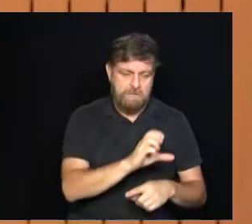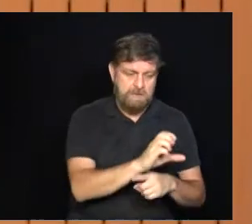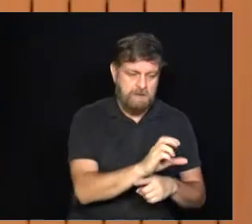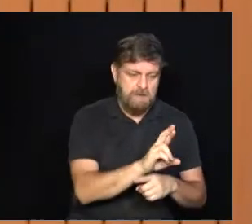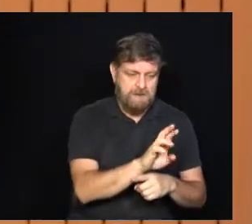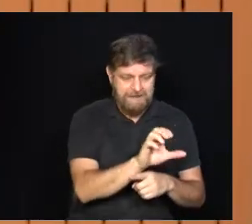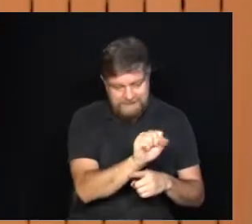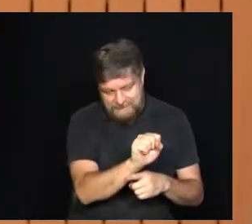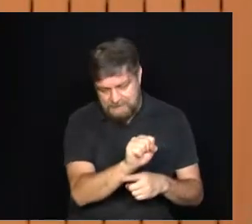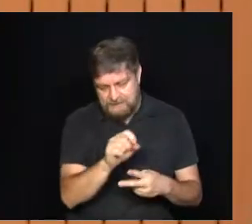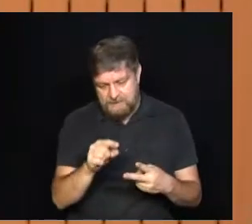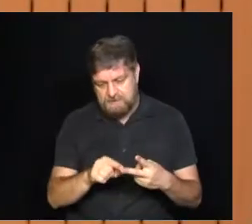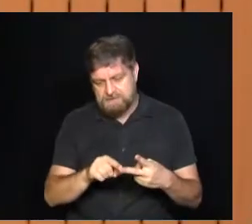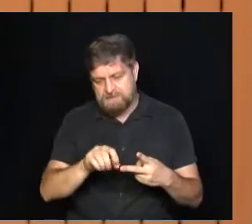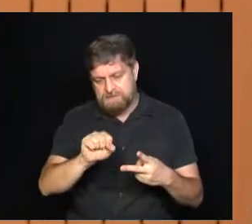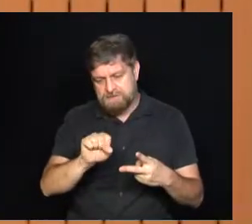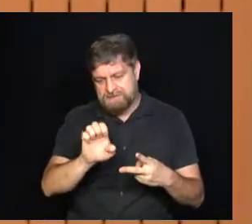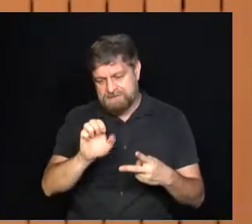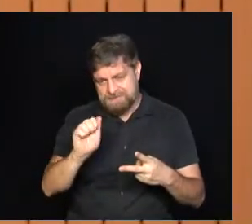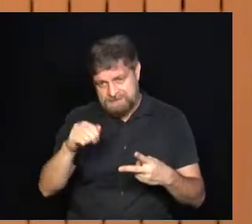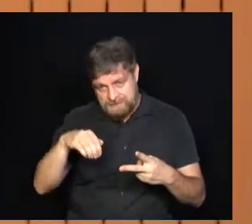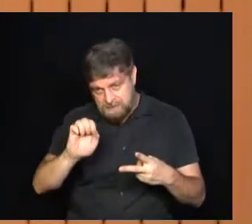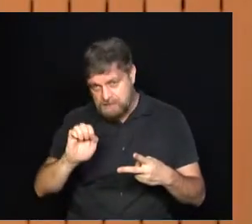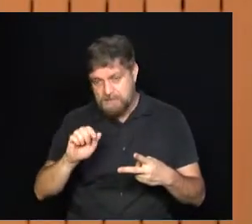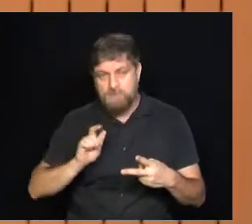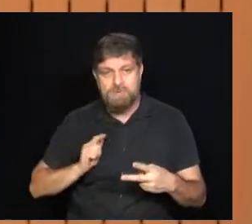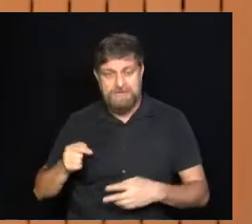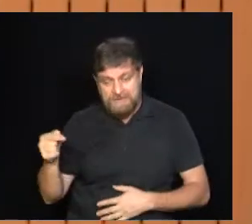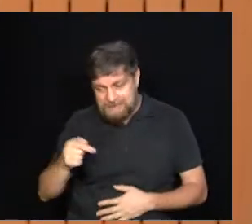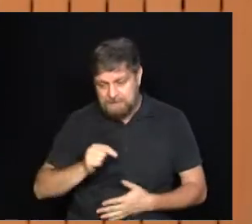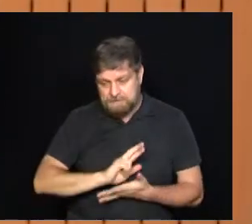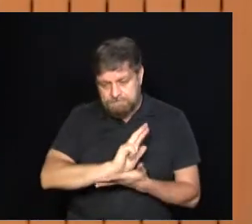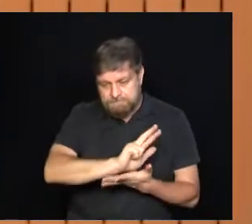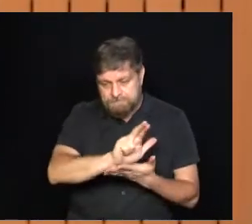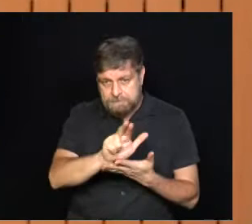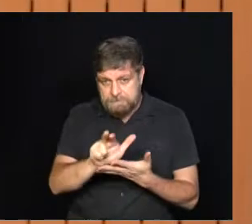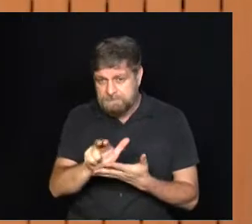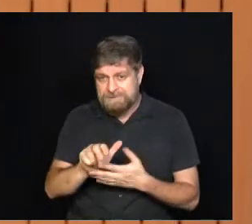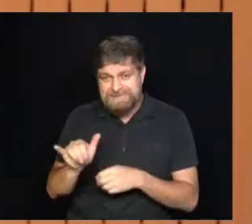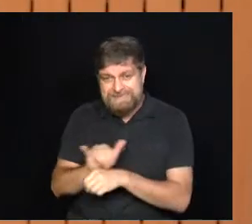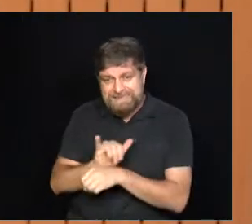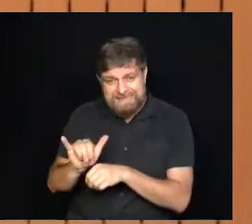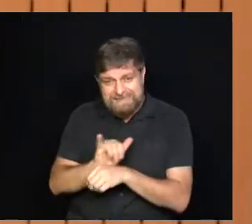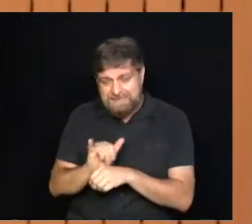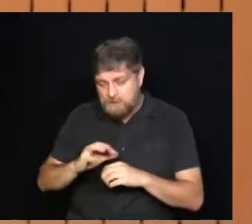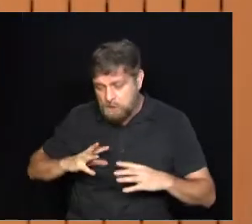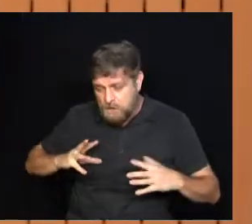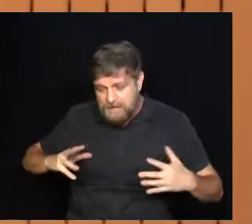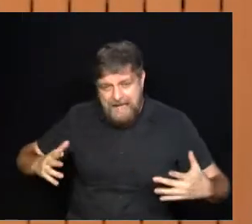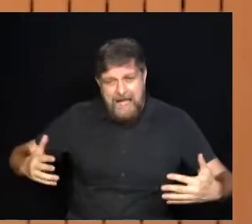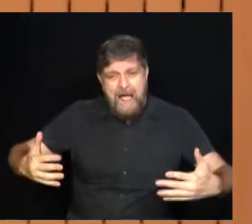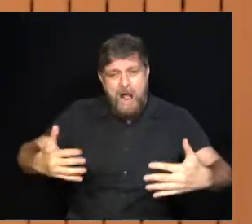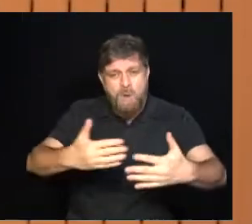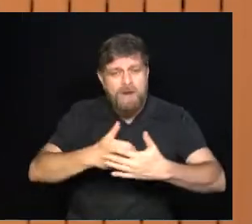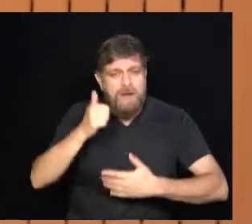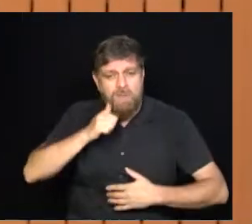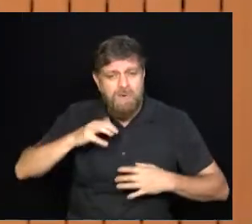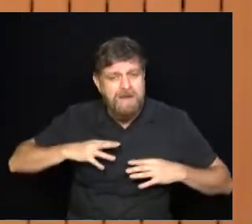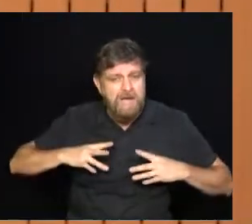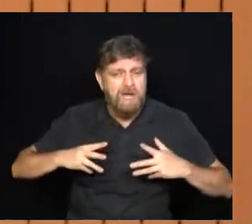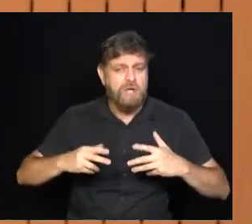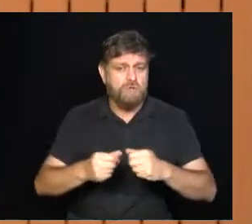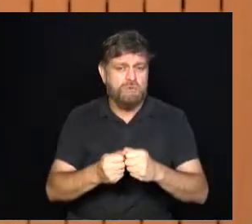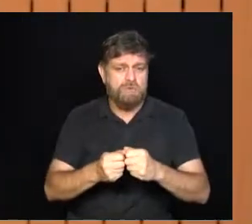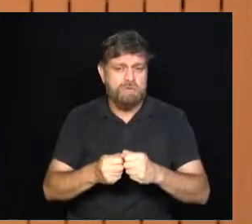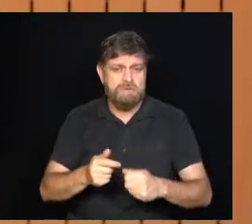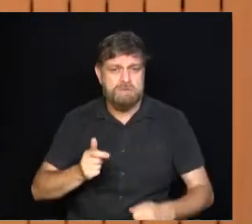o CEAMO, e aí, a partir de lá, o SARAEM, para tentar, de todas as formas, acolher todas as mulheres em todas